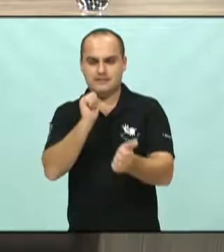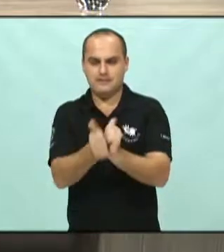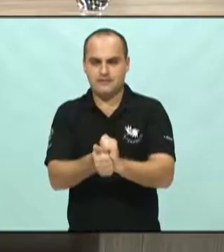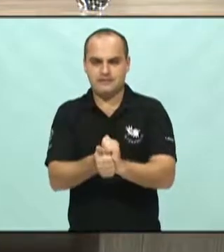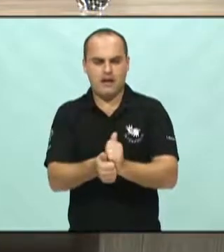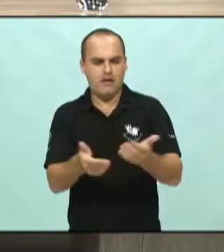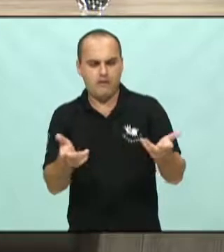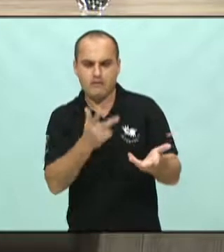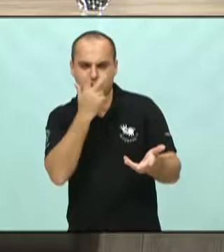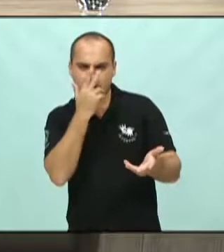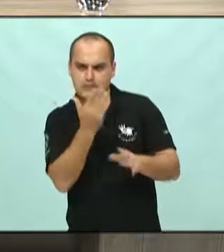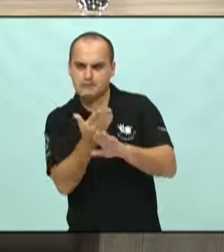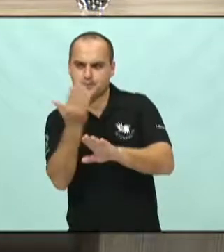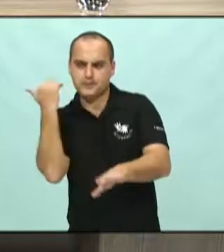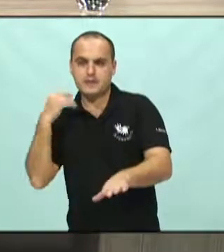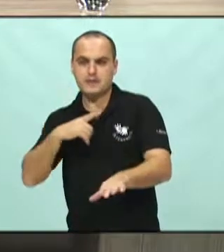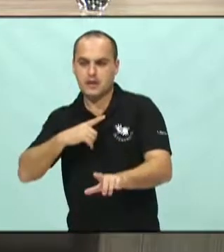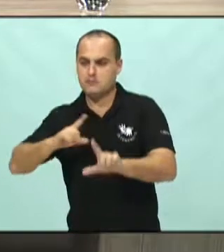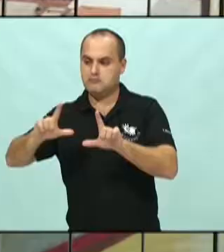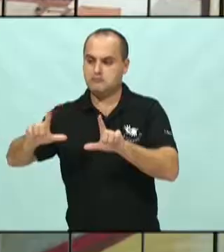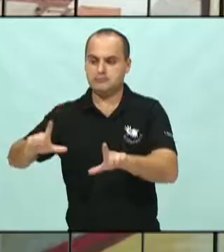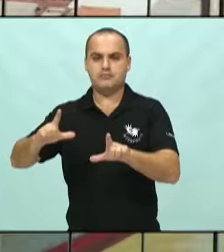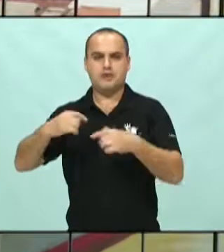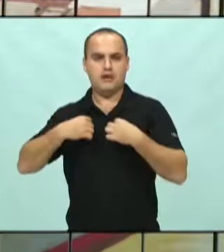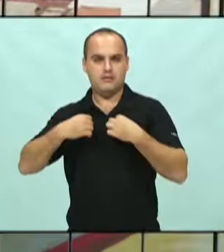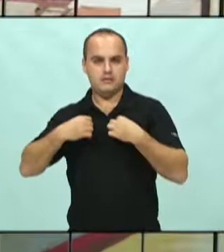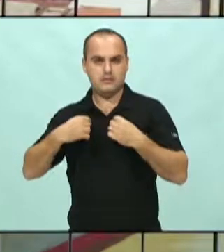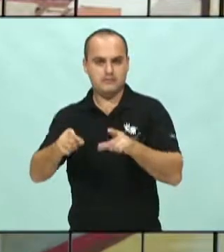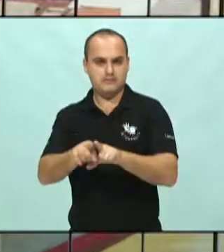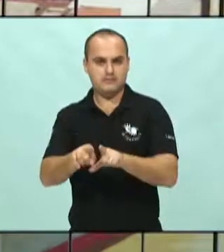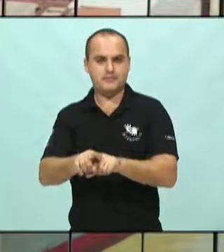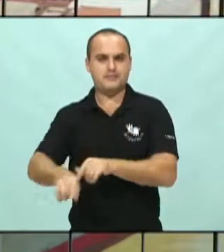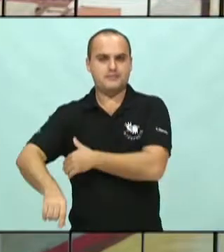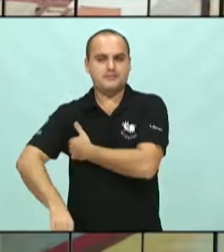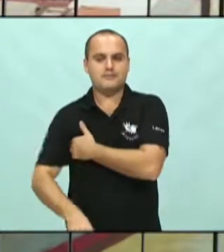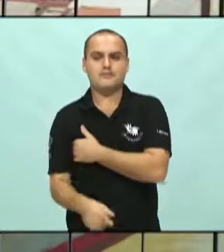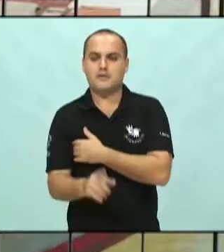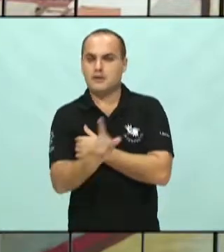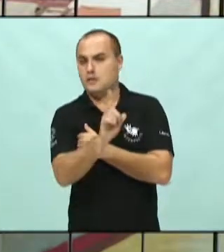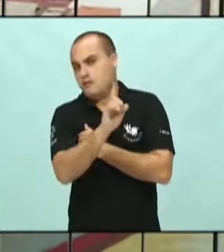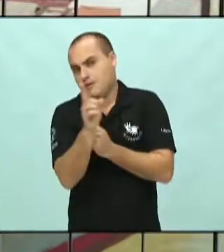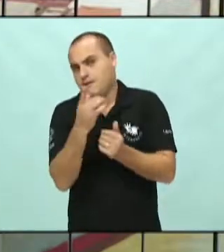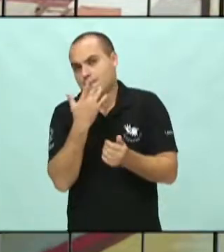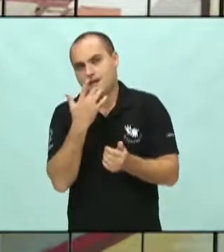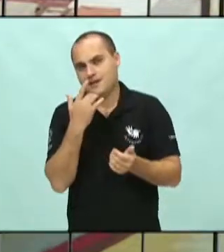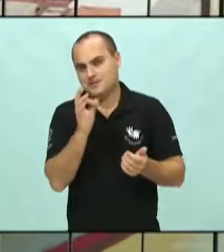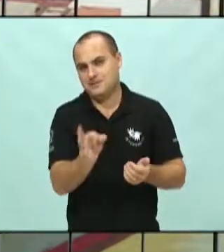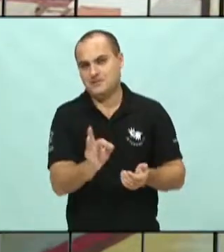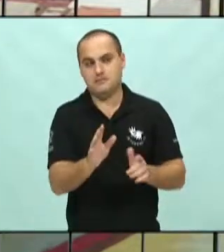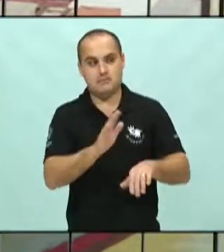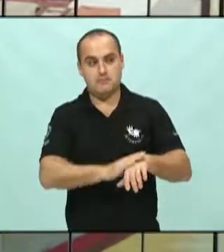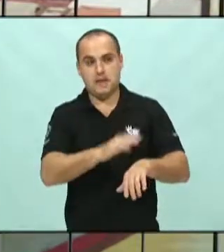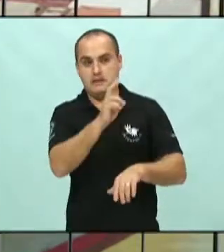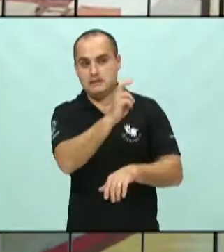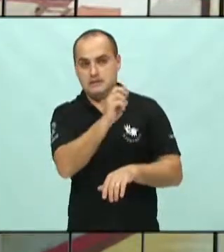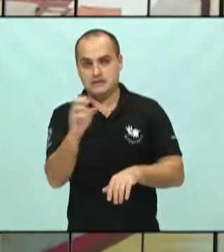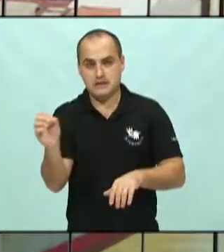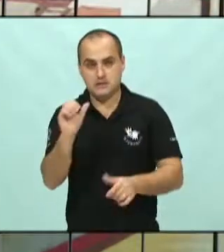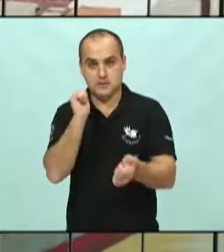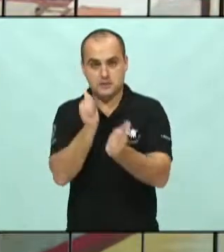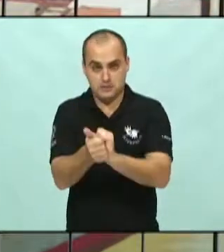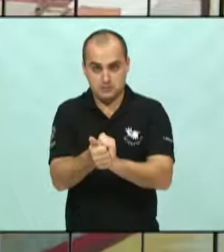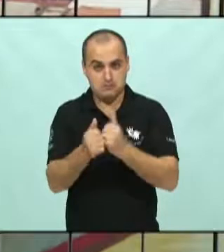lá no clube, né? Ganhou uma placa e uma camisa por esse feito, que não é fácil, né? Mais de 500 jogos com a camisa do Marcílio.